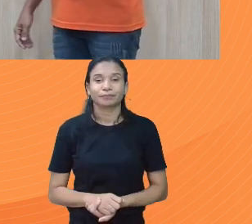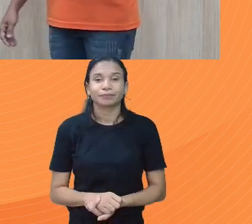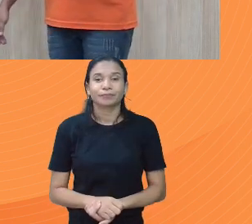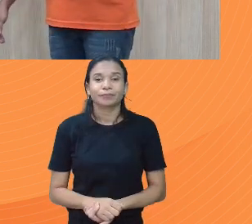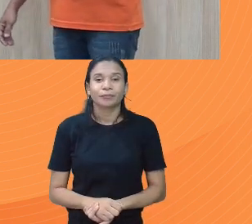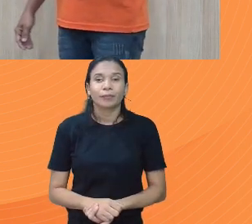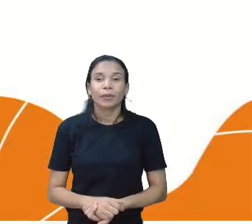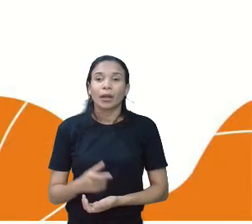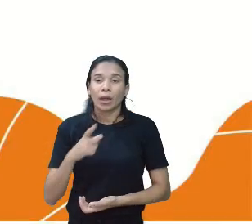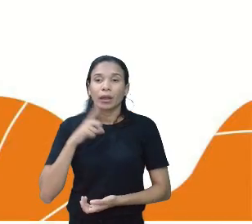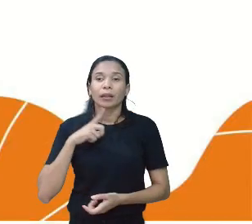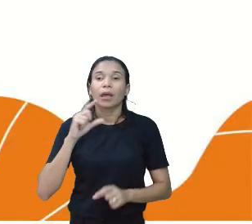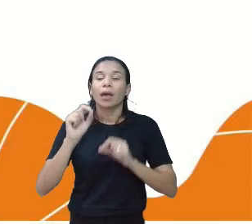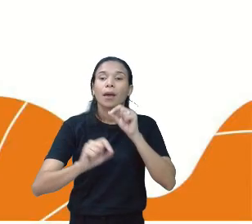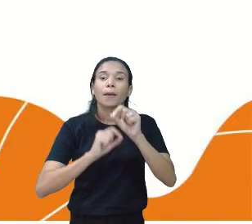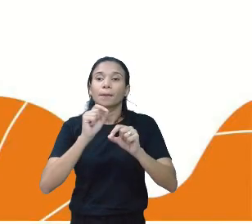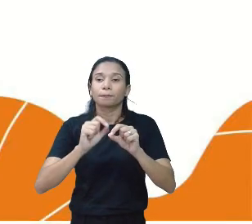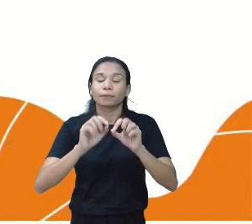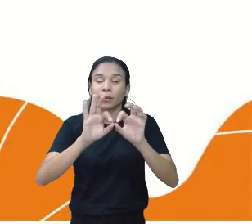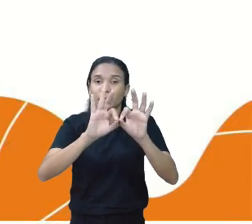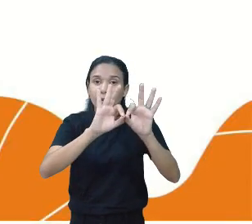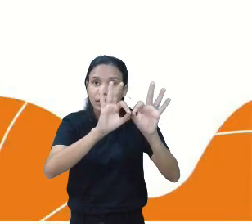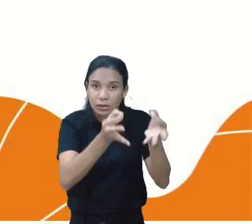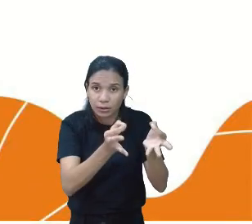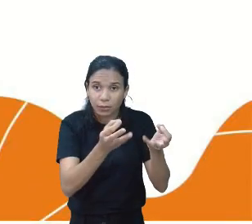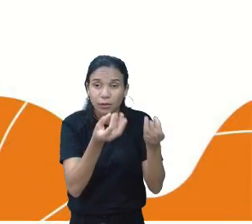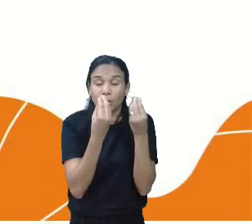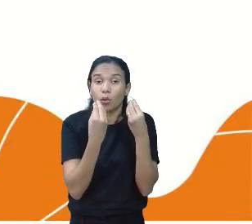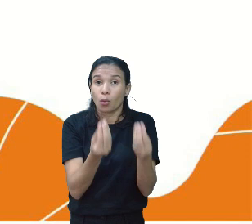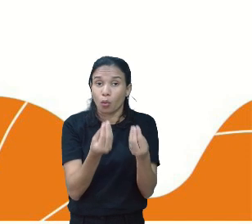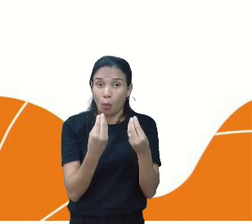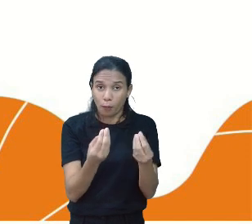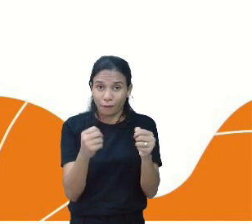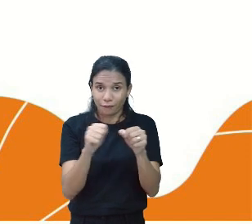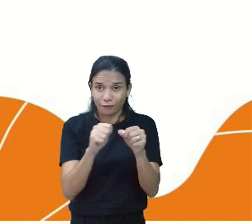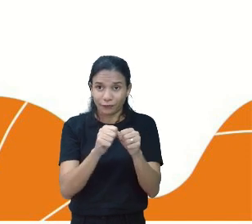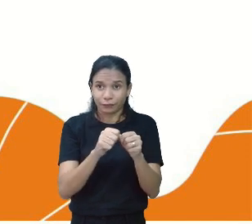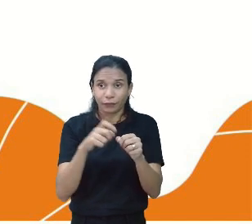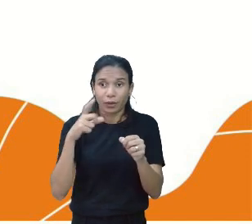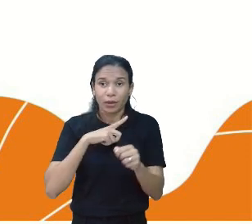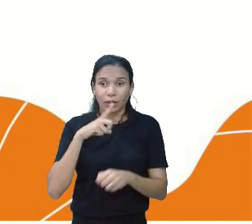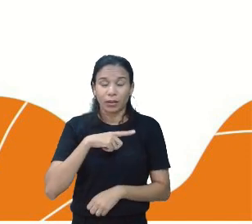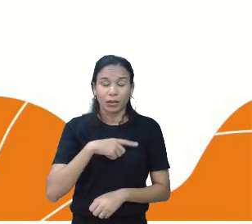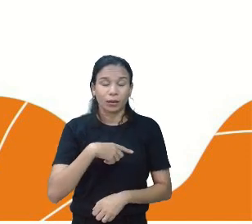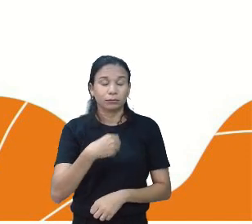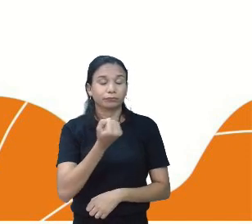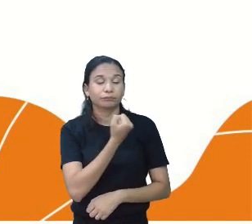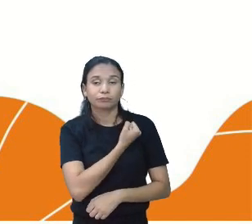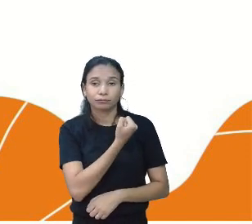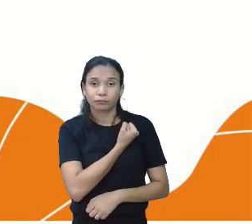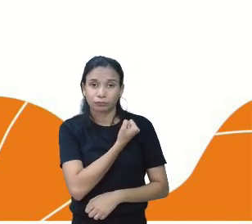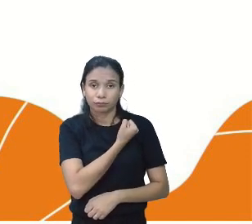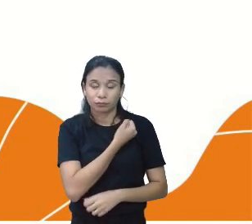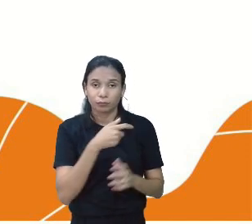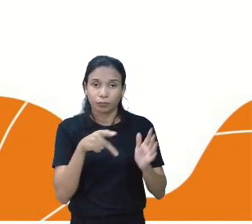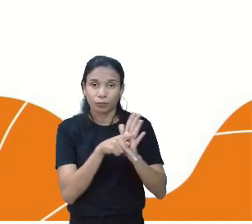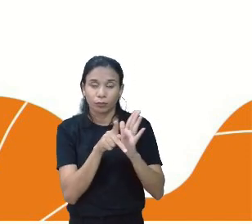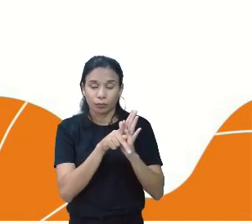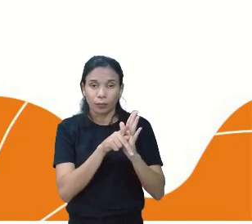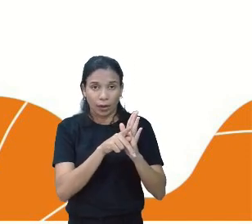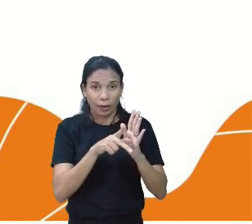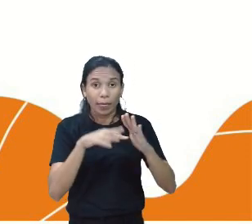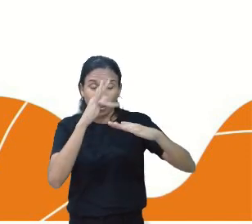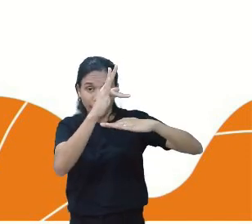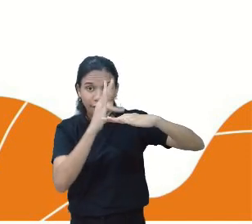seguinte, dízima periódica simples, como é que eu monto ela? Coloca-se o período no numerador da